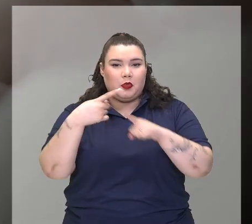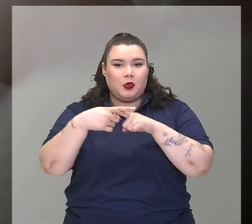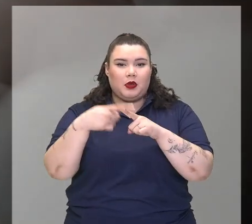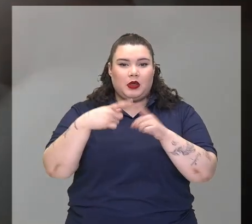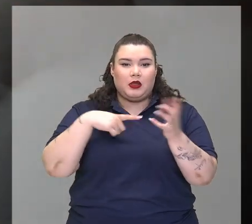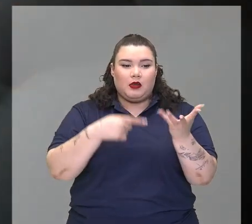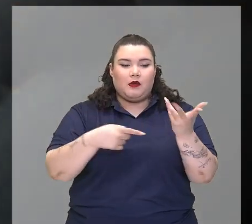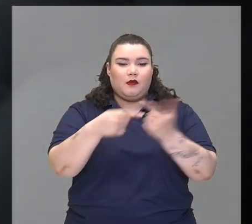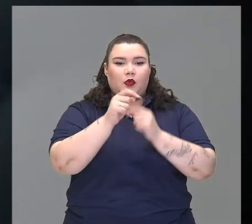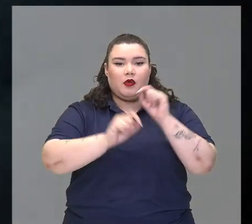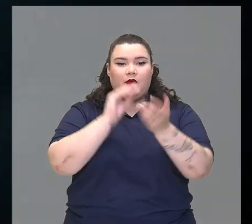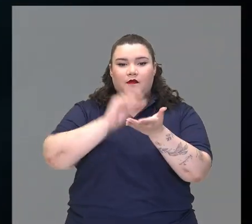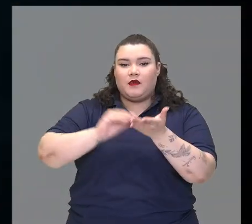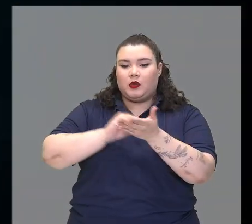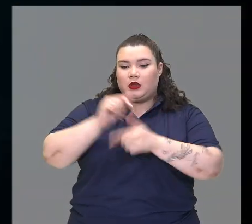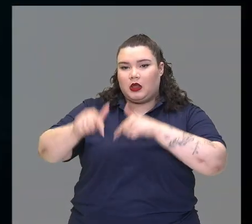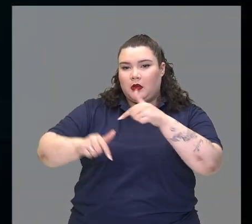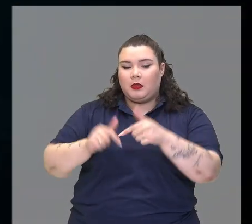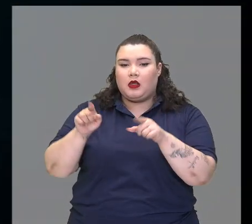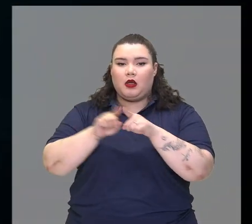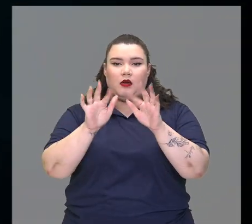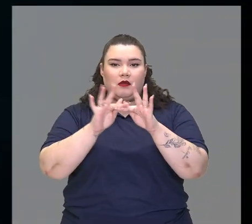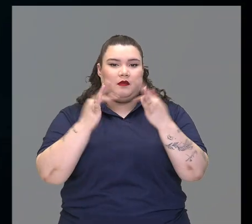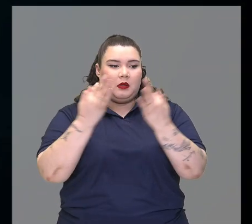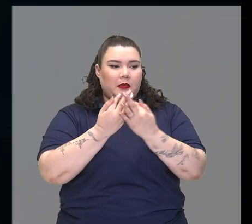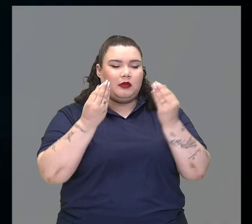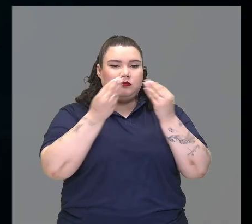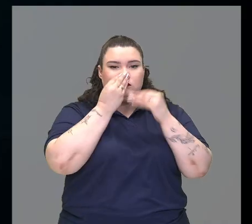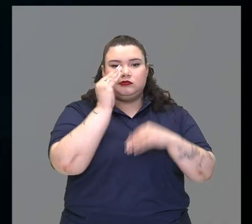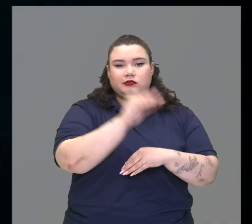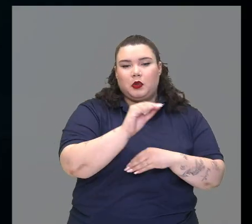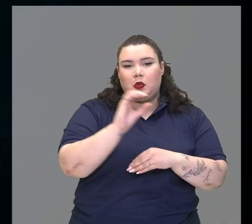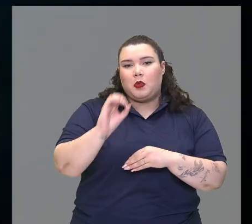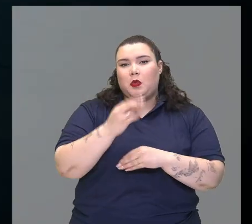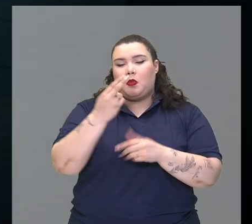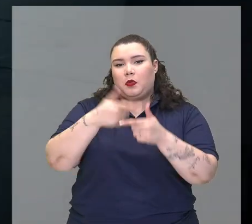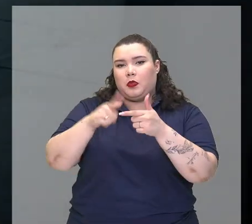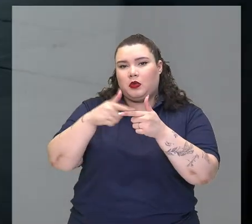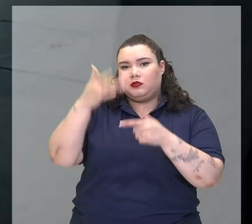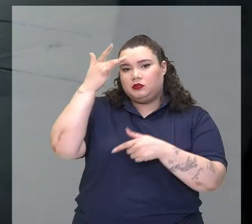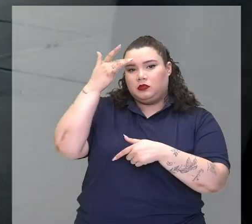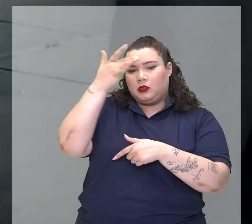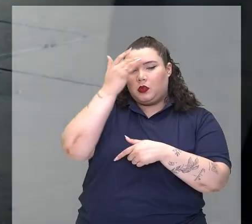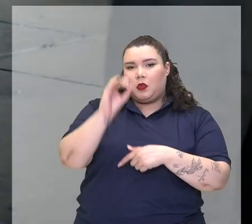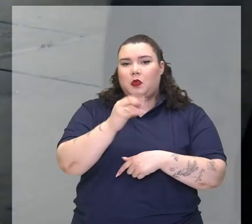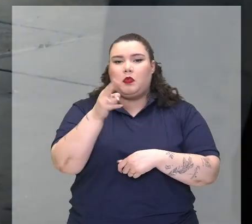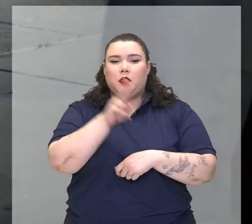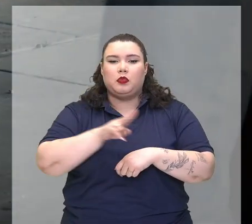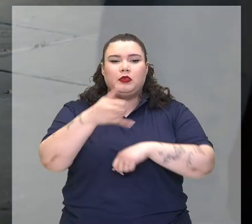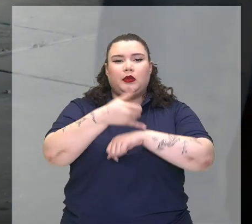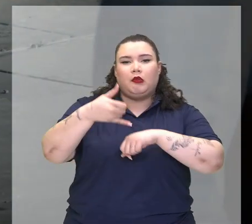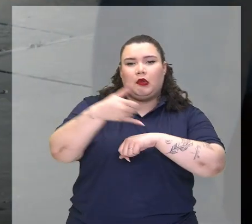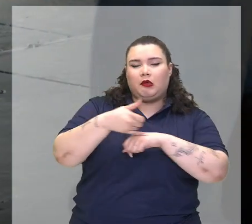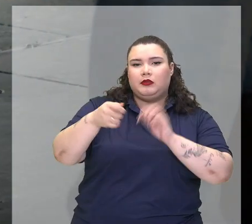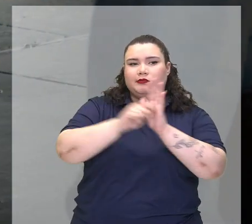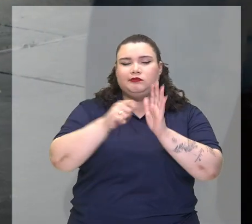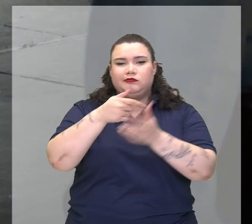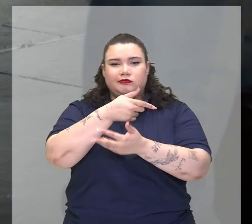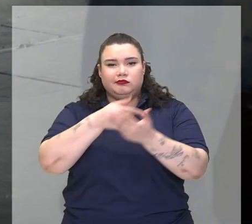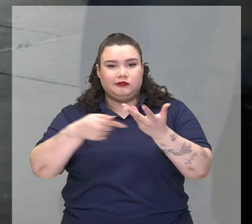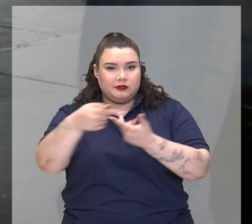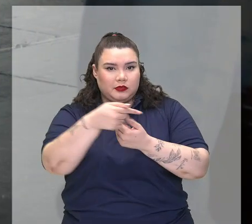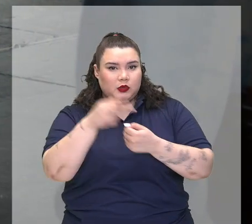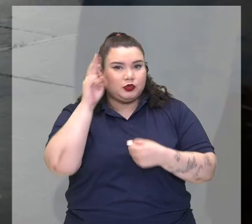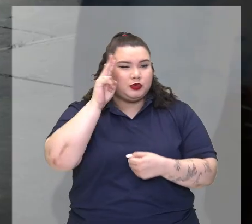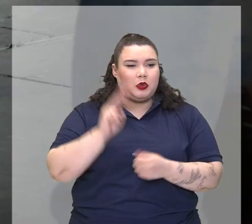o desemprego, o abandono familiar, problemas de saúde mental e a dependência química. Cada história tem um percurso único, mas